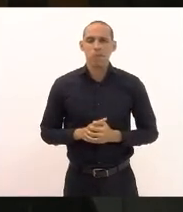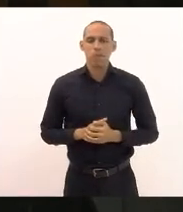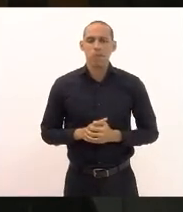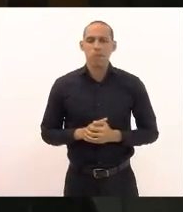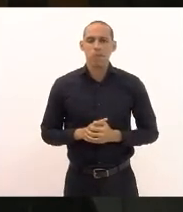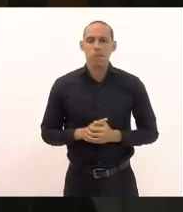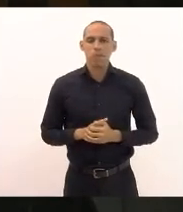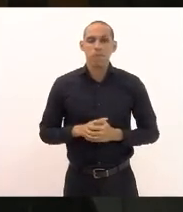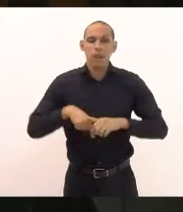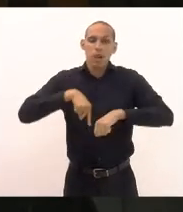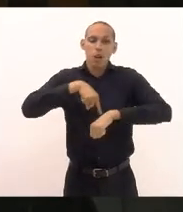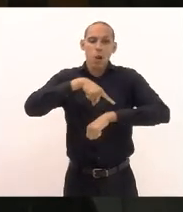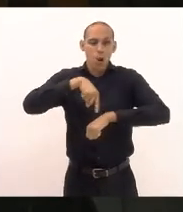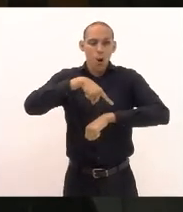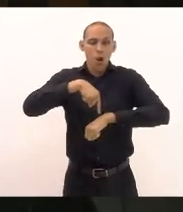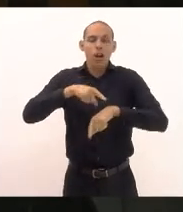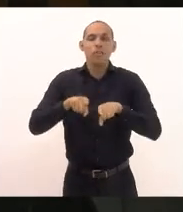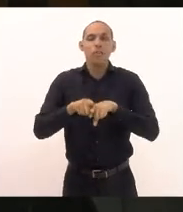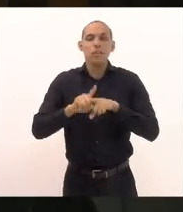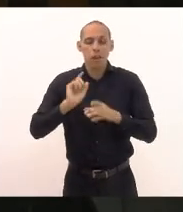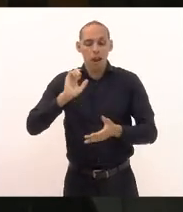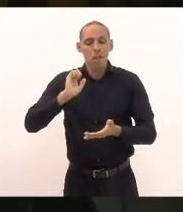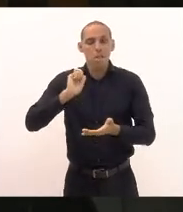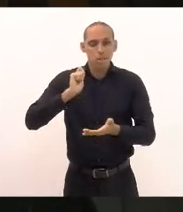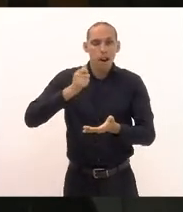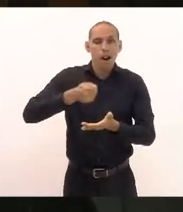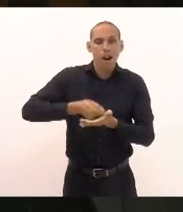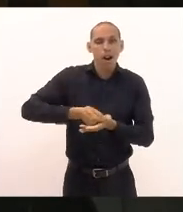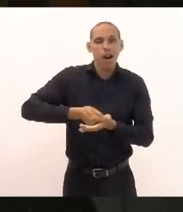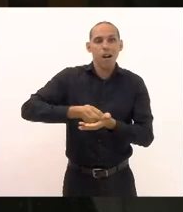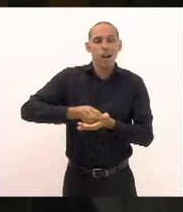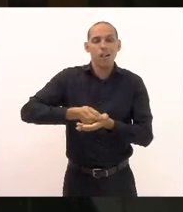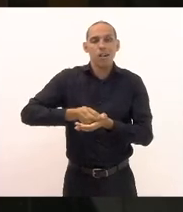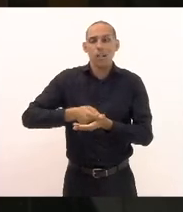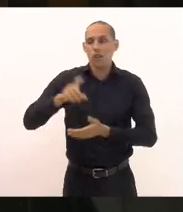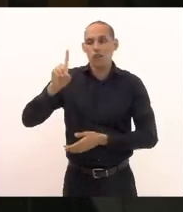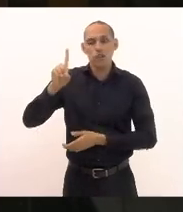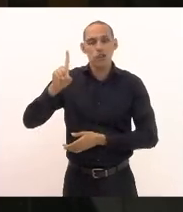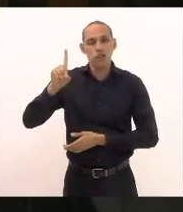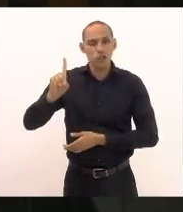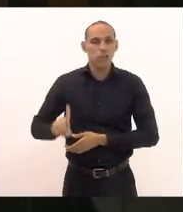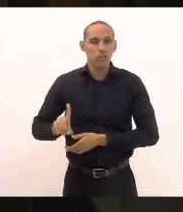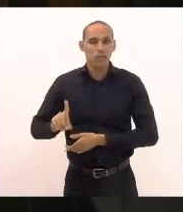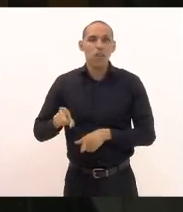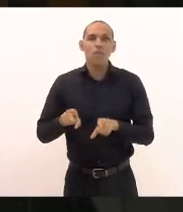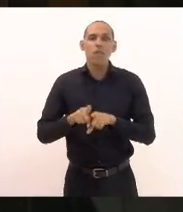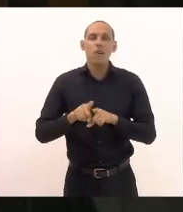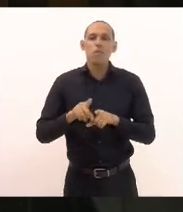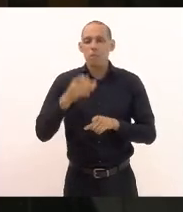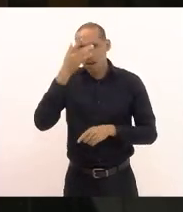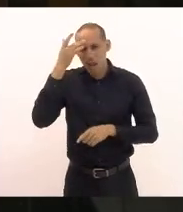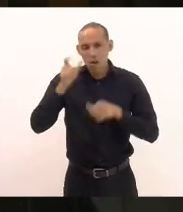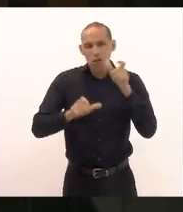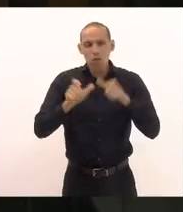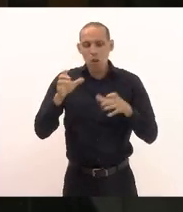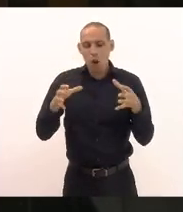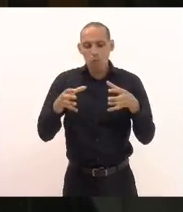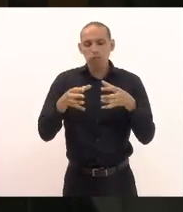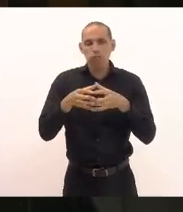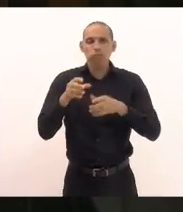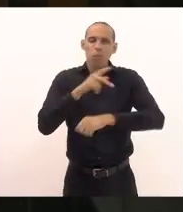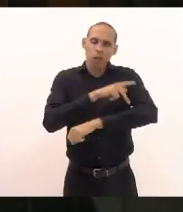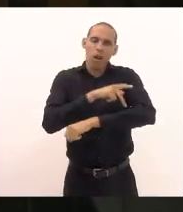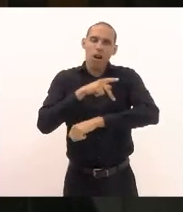à carga horária e às gratificações dos diretores e dos membros da equipe técnico-pedagógica das escolas. A gente